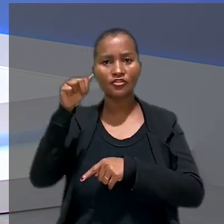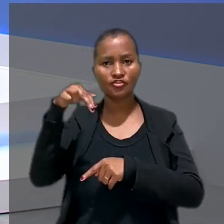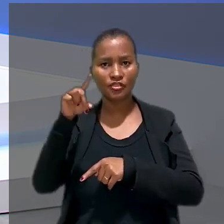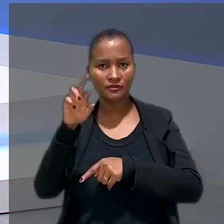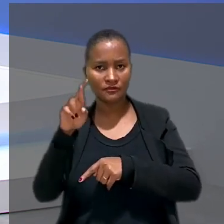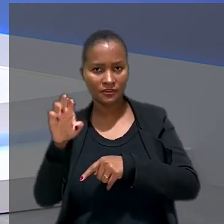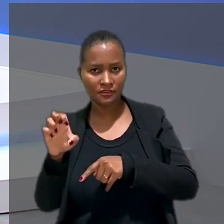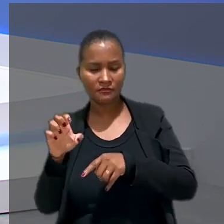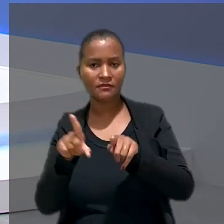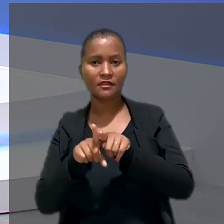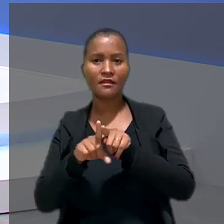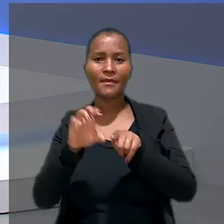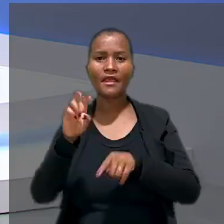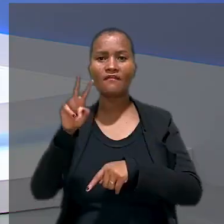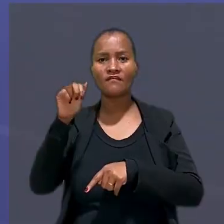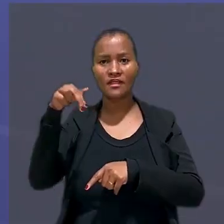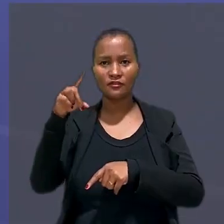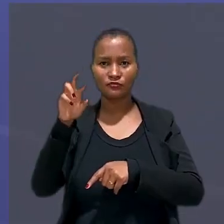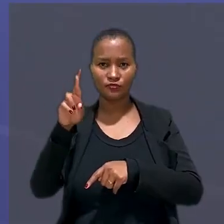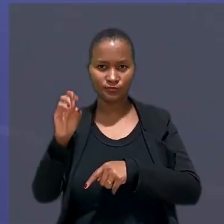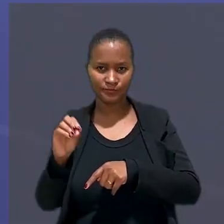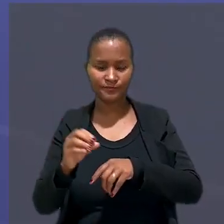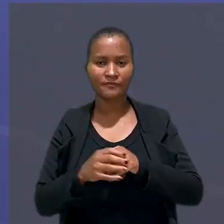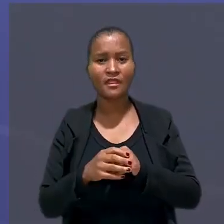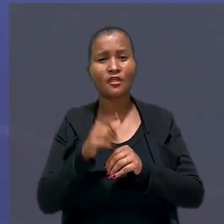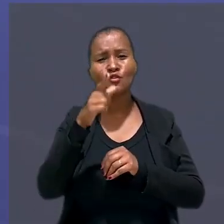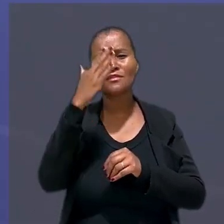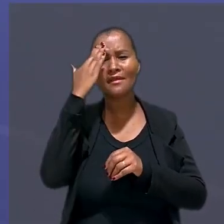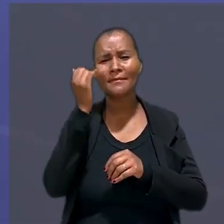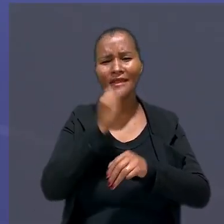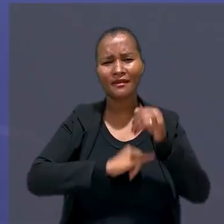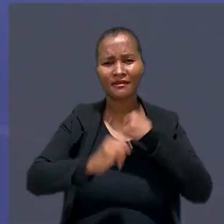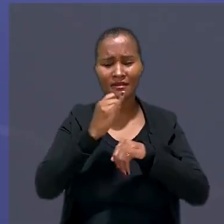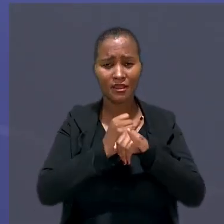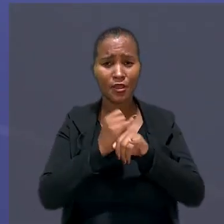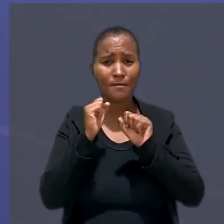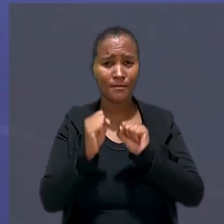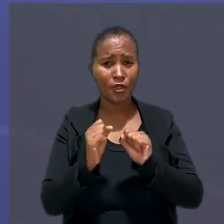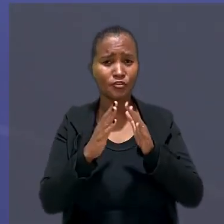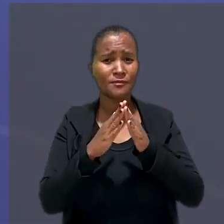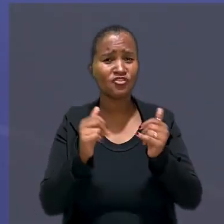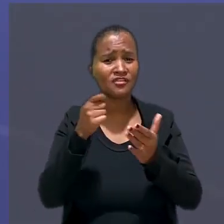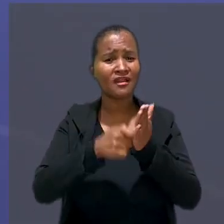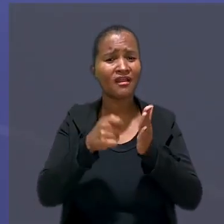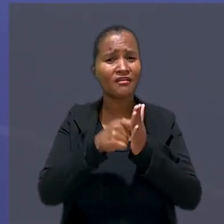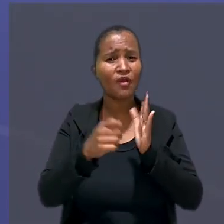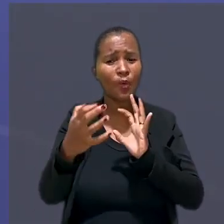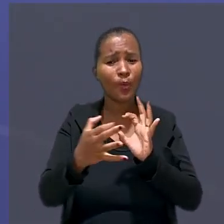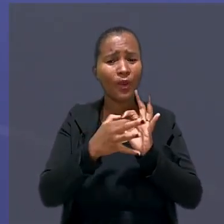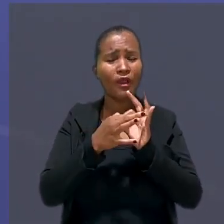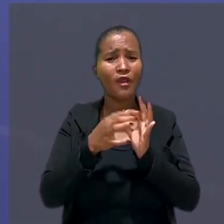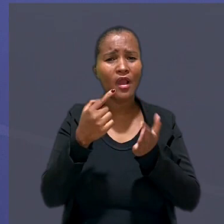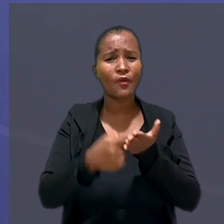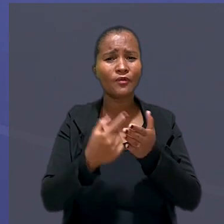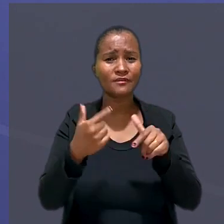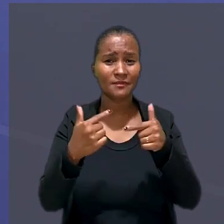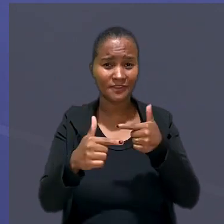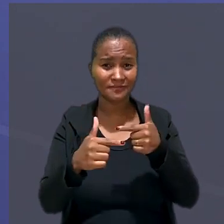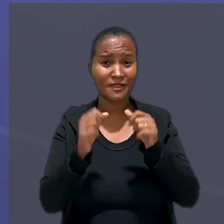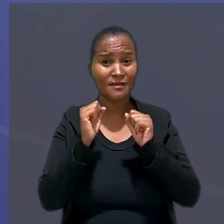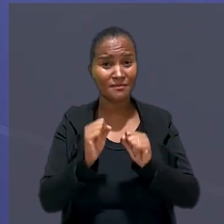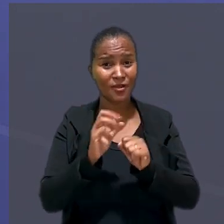Alexandre Ramos e Evandro Valadão. E você sabia que pela internet dá para solicitar tentativa de conciliação em